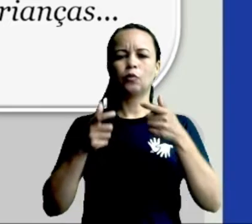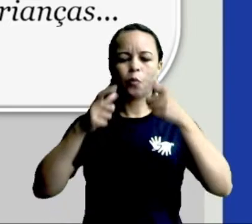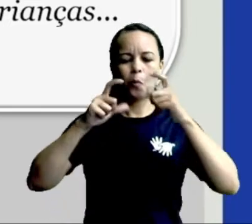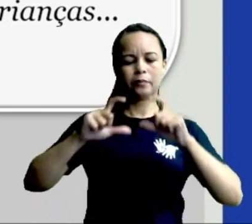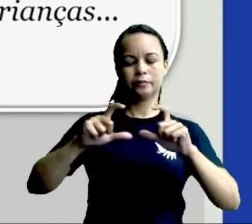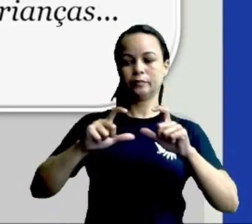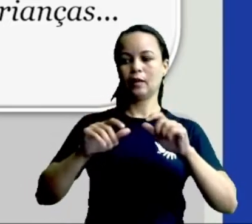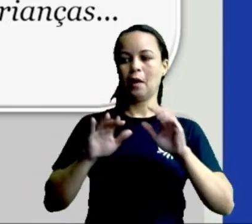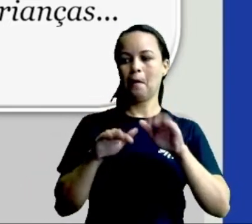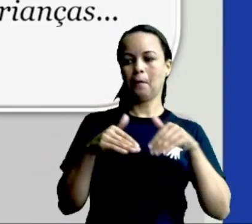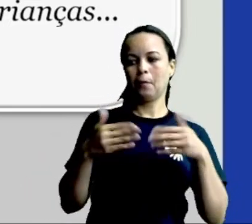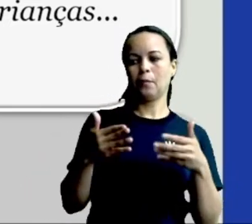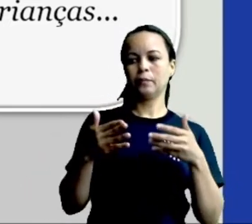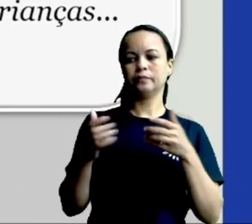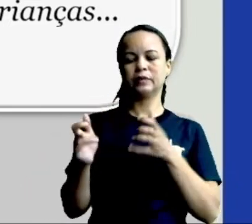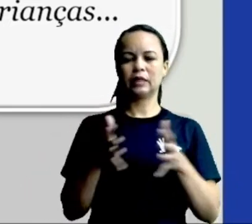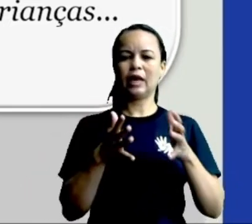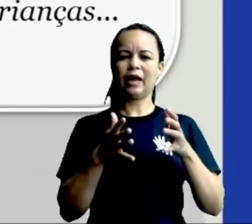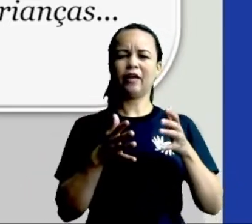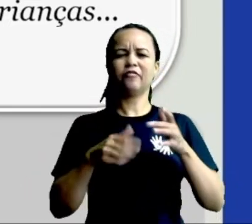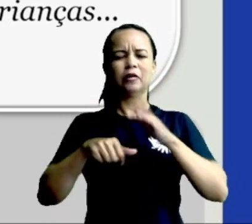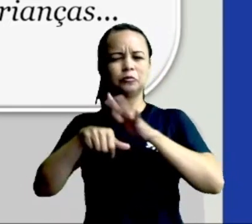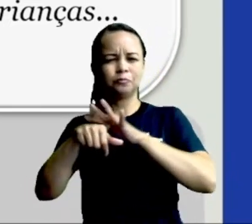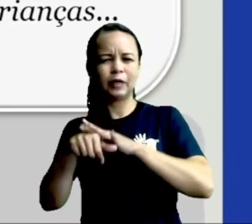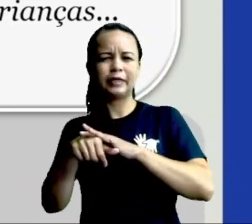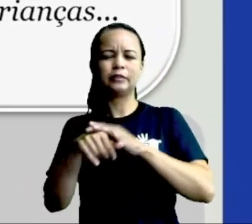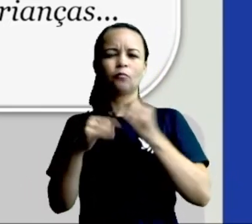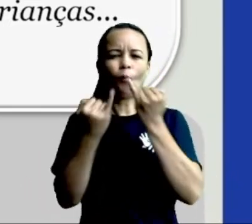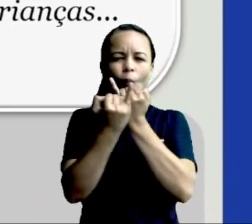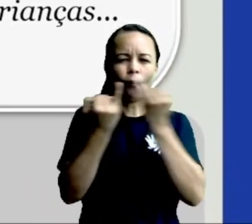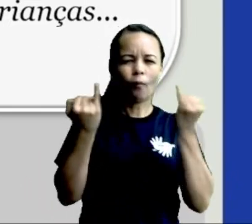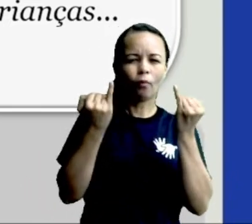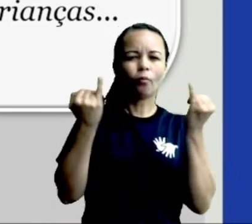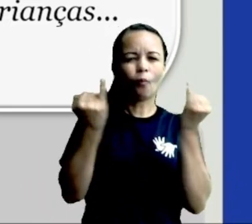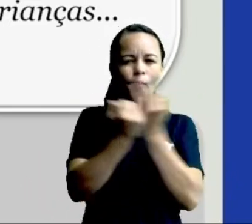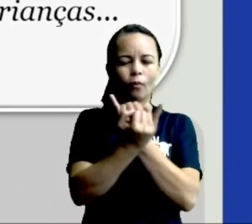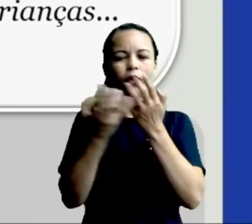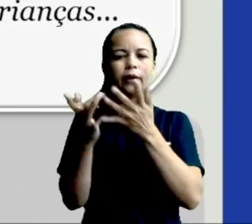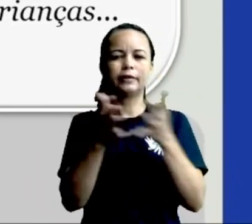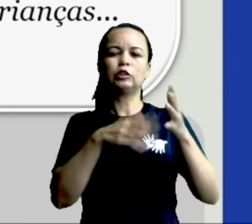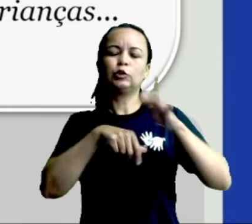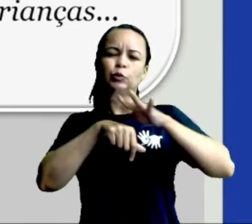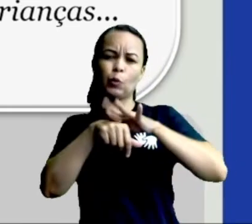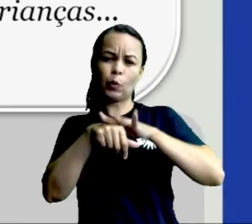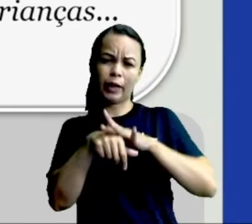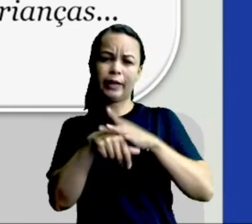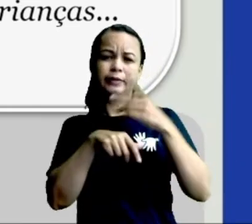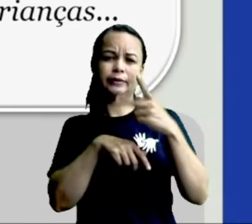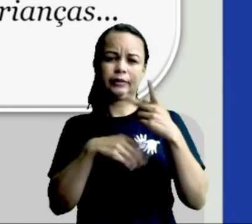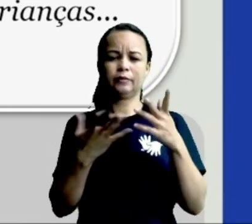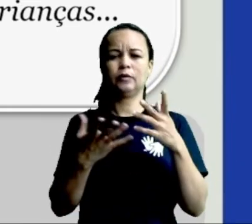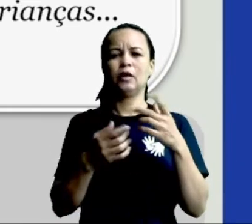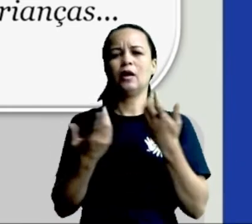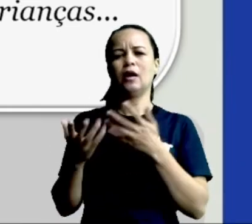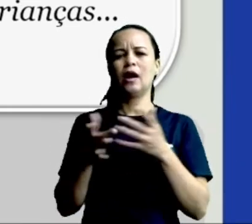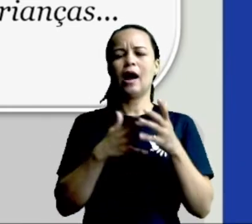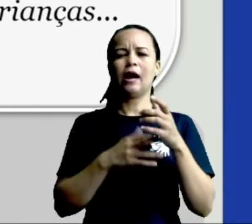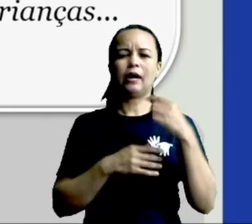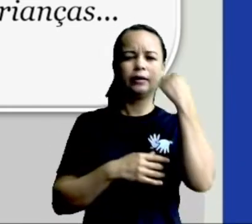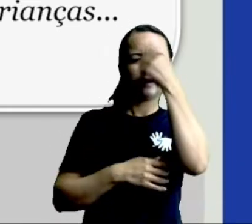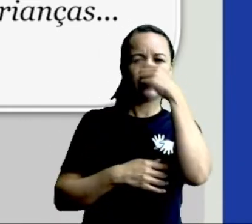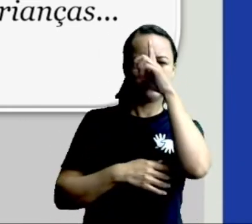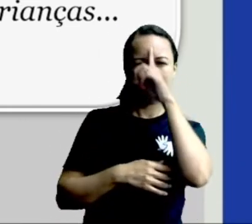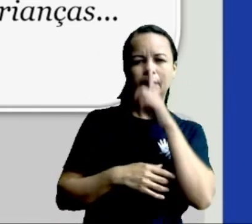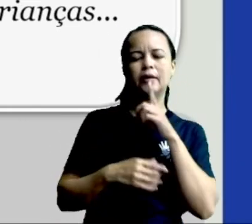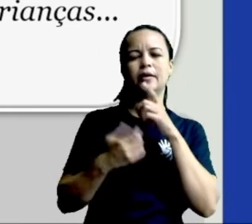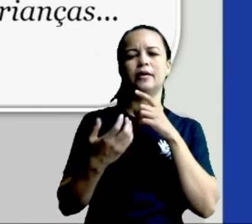Pois ela leva à desnutrição e, por causa disso, doenças tais como raquitismo, anemia